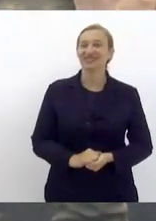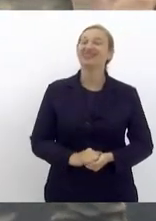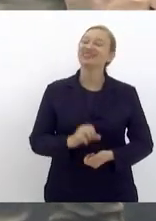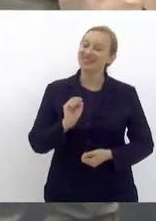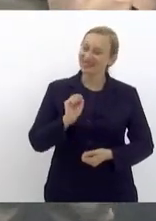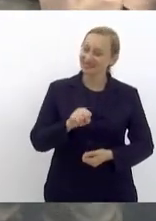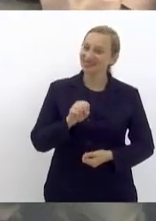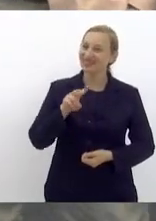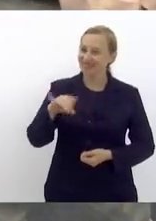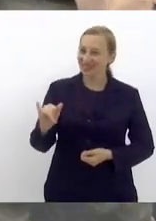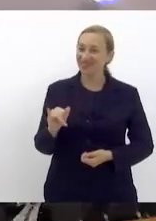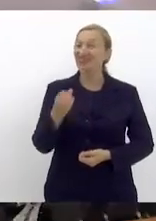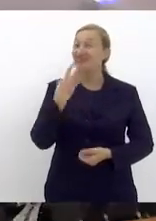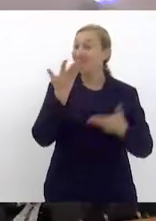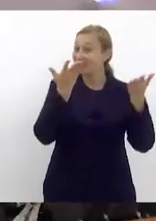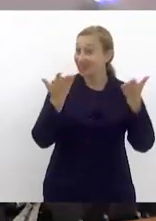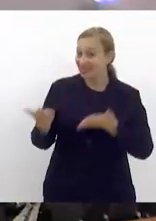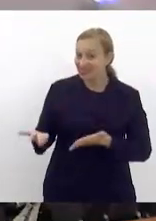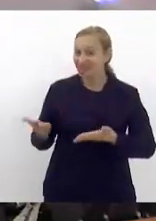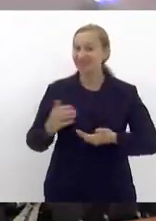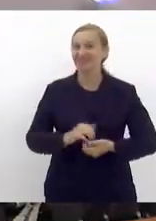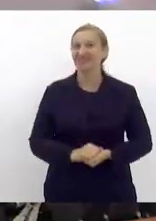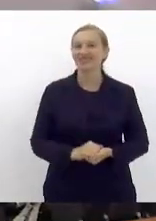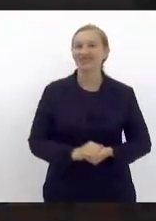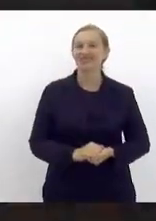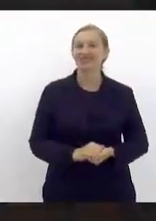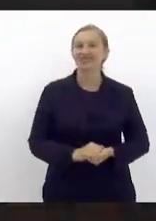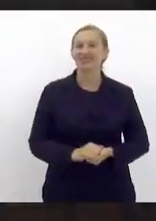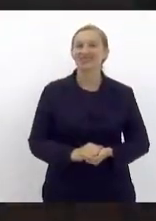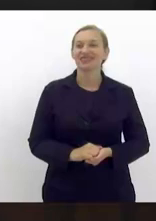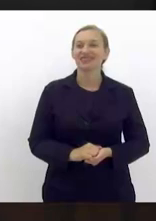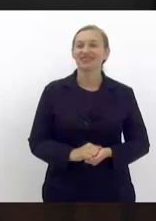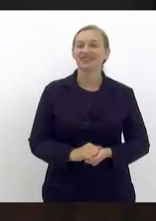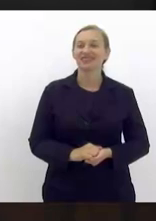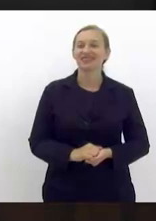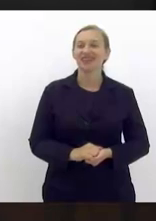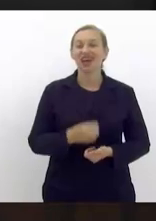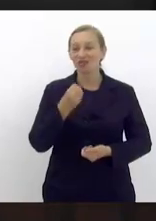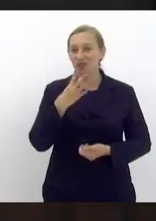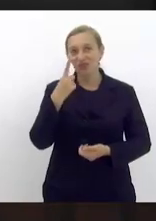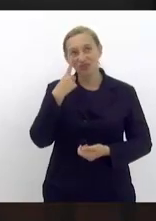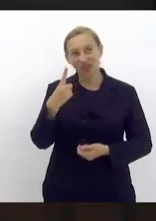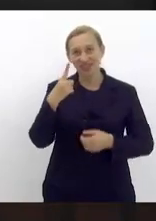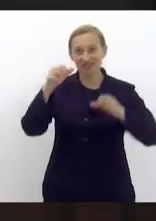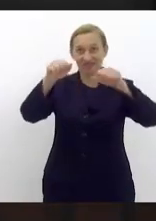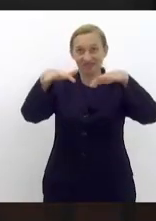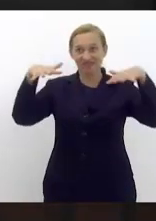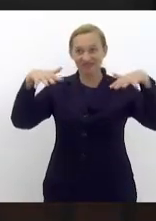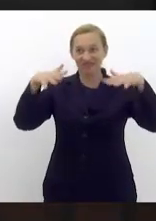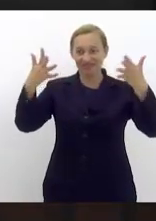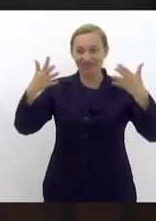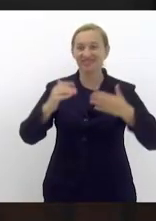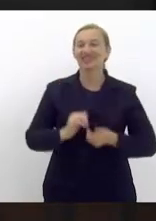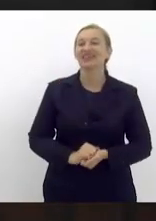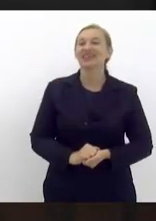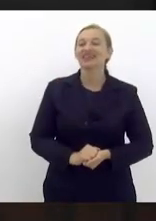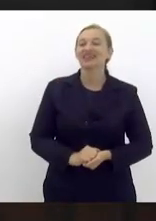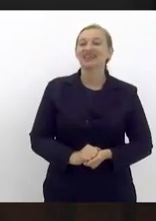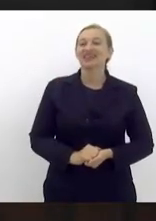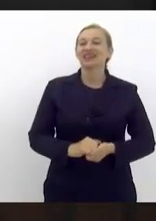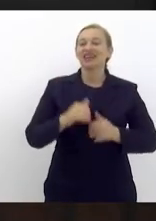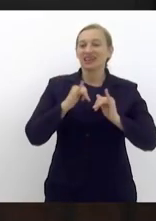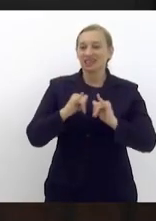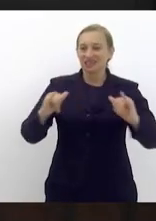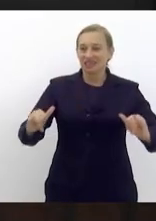sim. Sejam muito bem-vindos. É sempre bom ver essas galerias cheias. Anuncio,